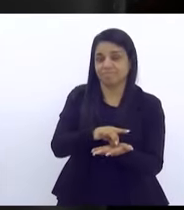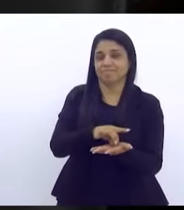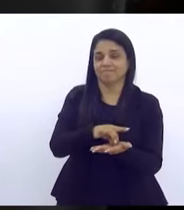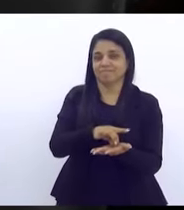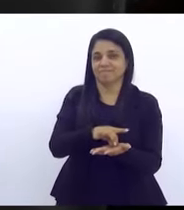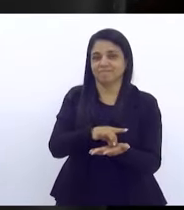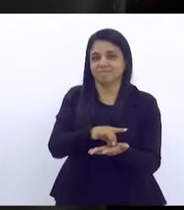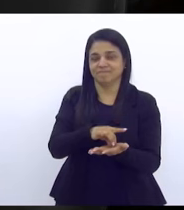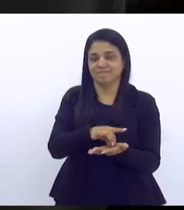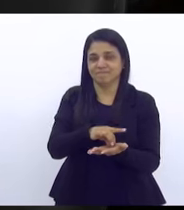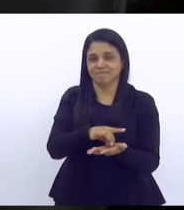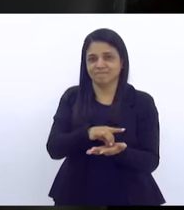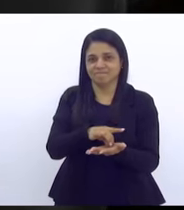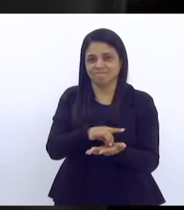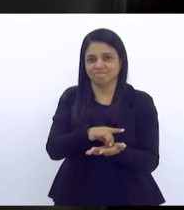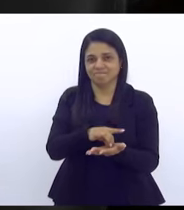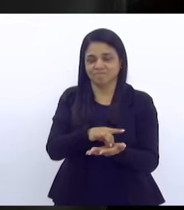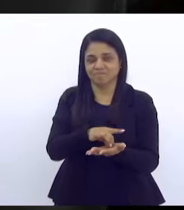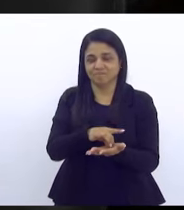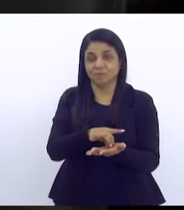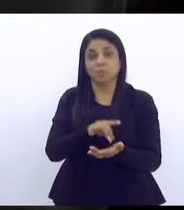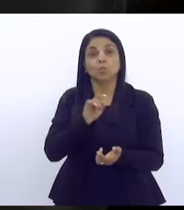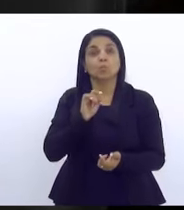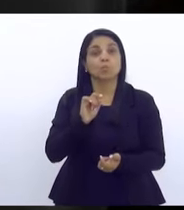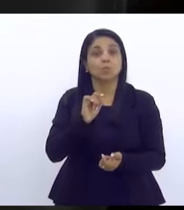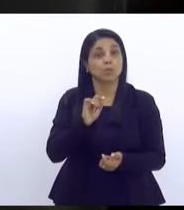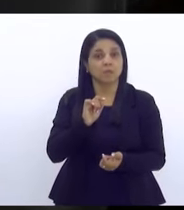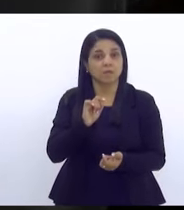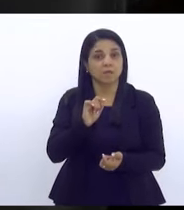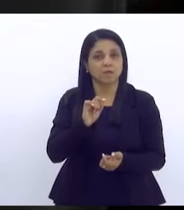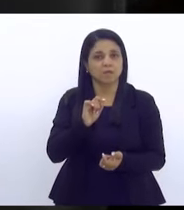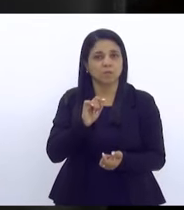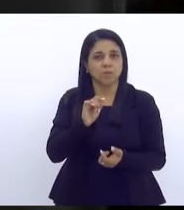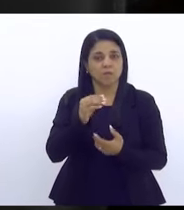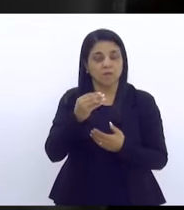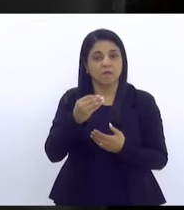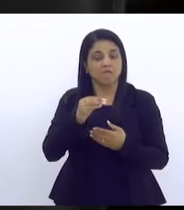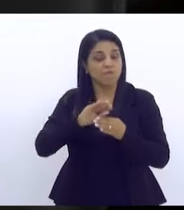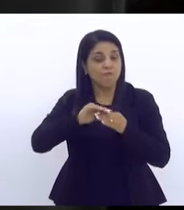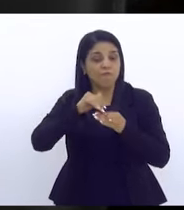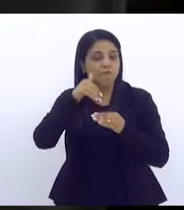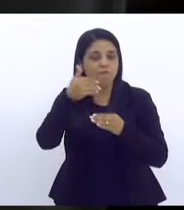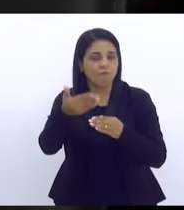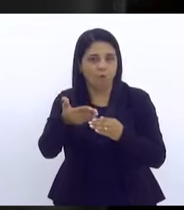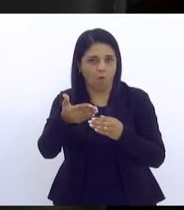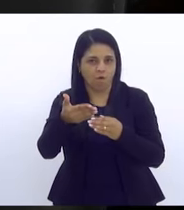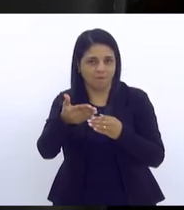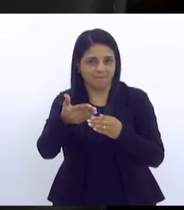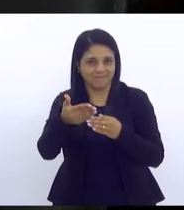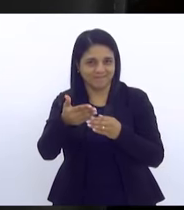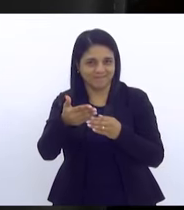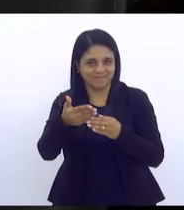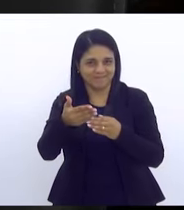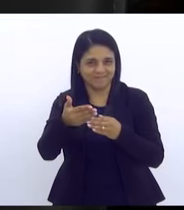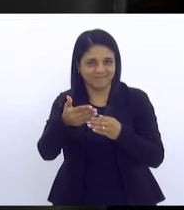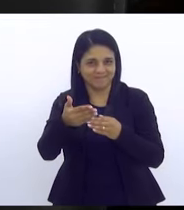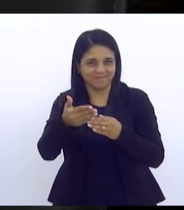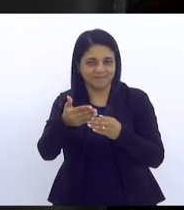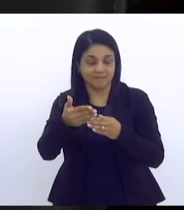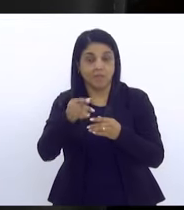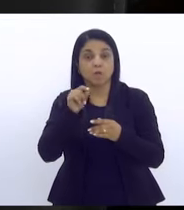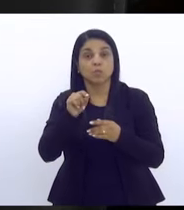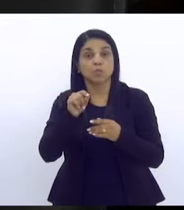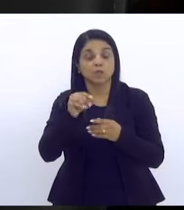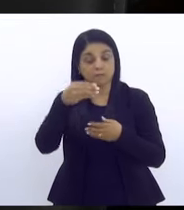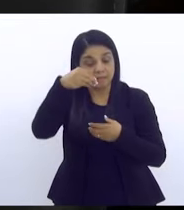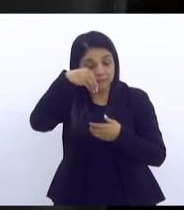de que não se tratava algo exteriorizado, mas de uma